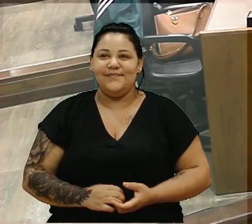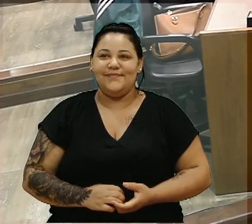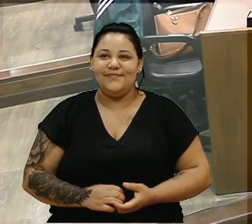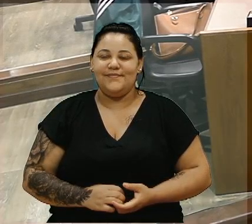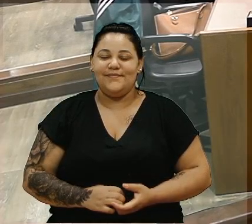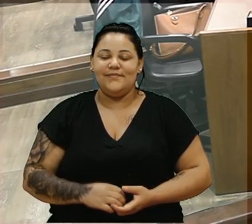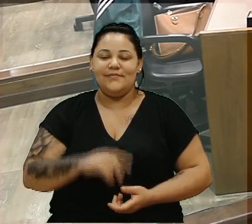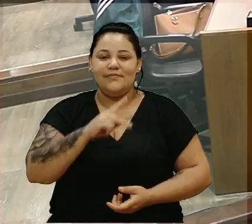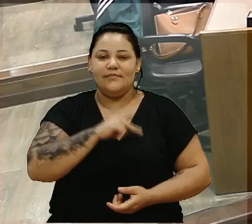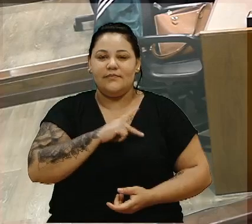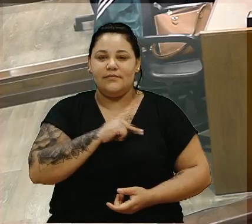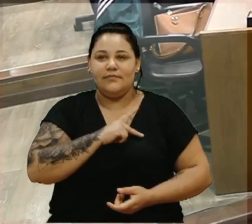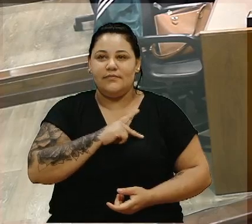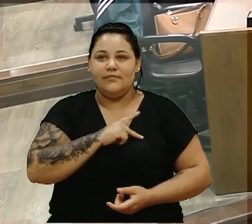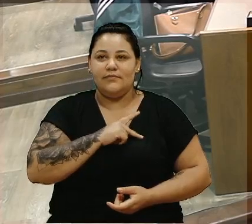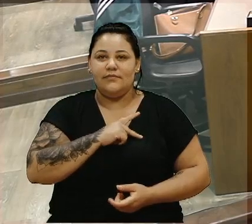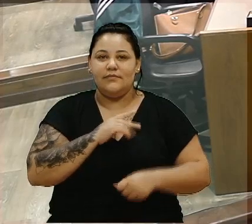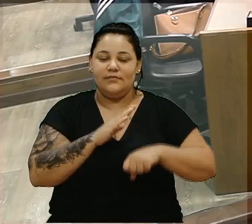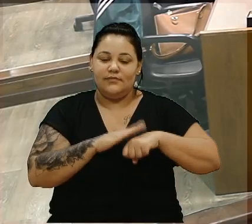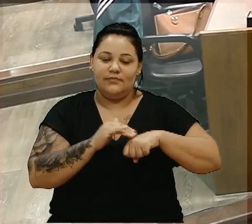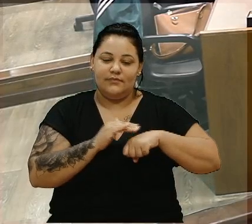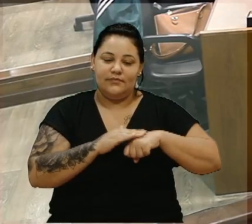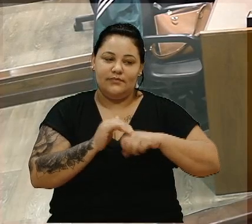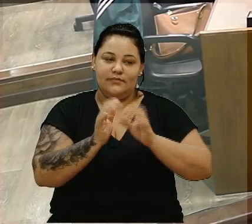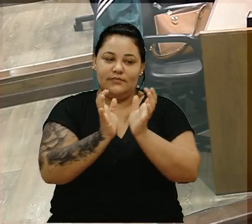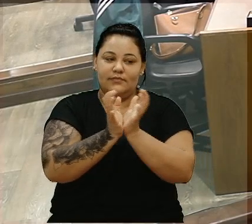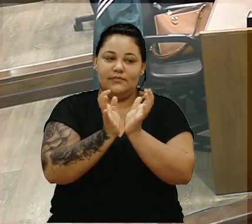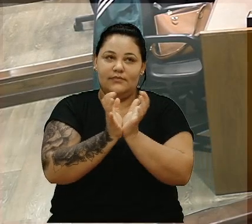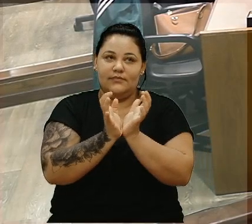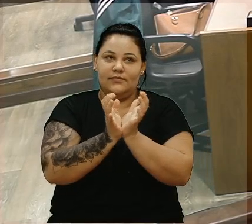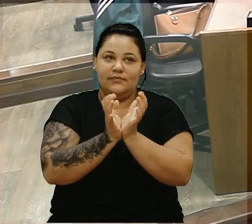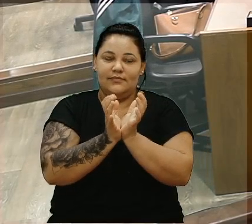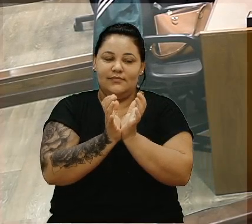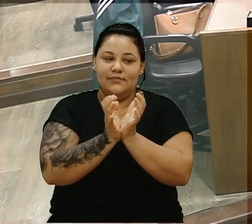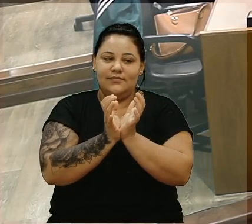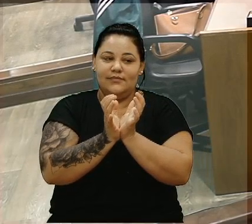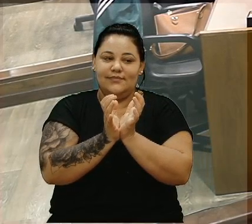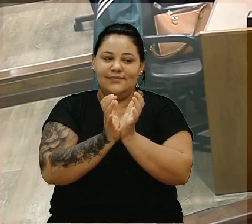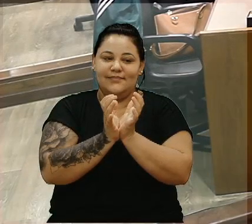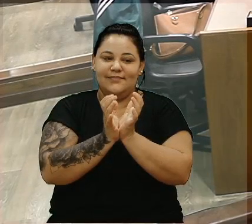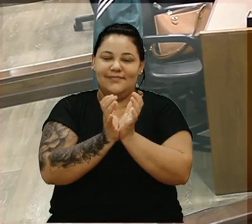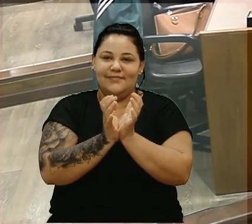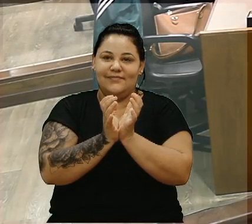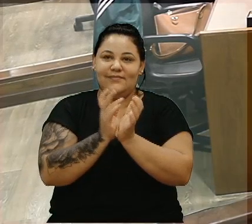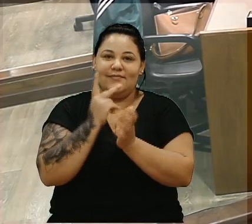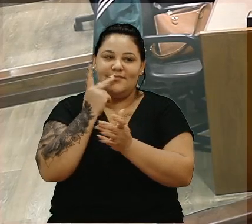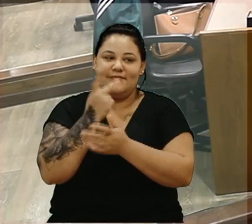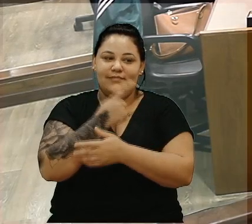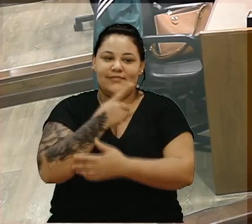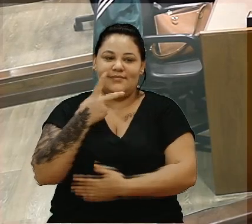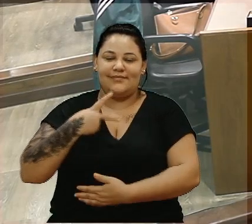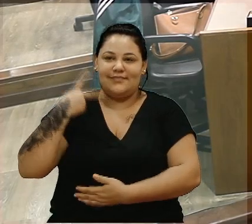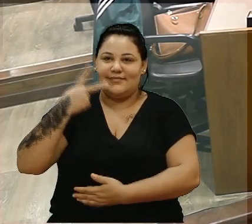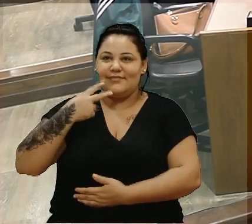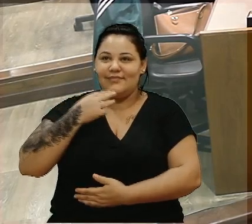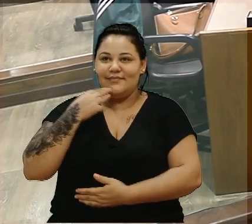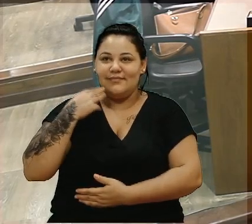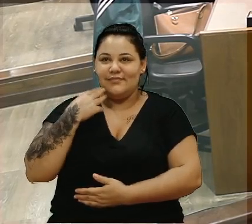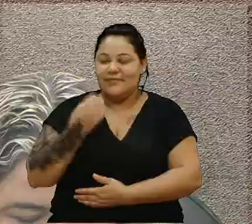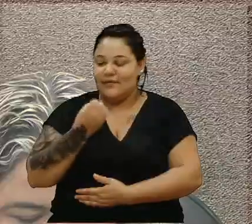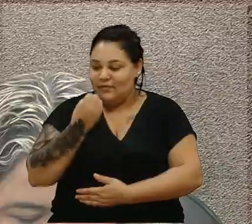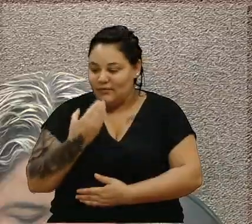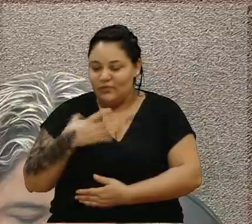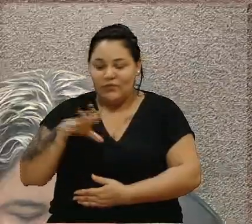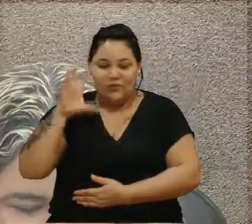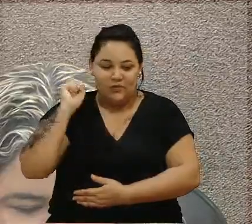Senhor presidente, queridos colegas, é bom, até levo em conta a fala da vereadora Marisol, é bom a gente